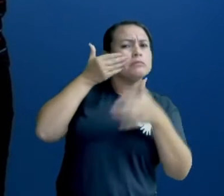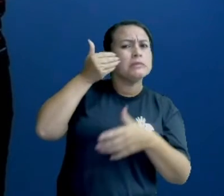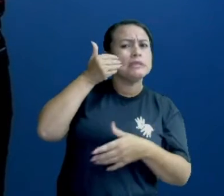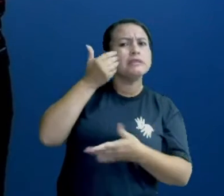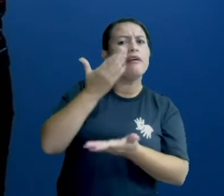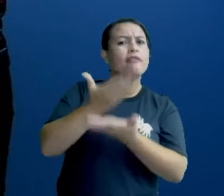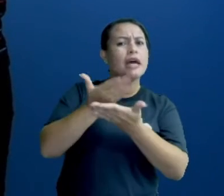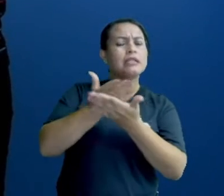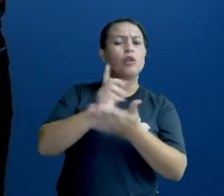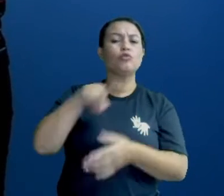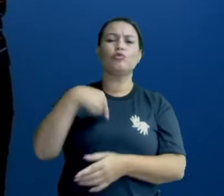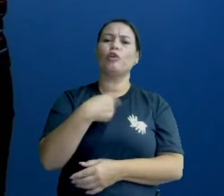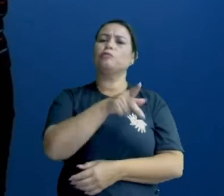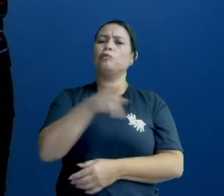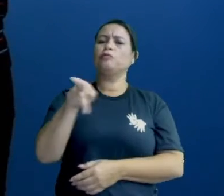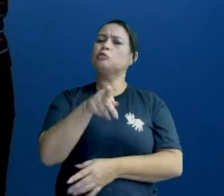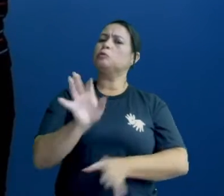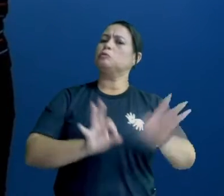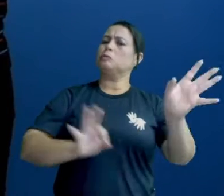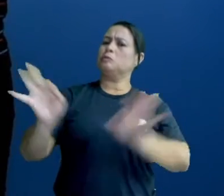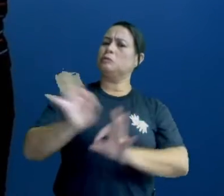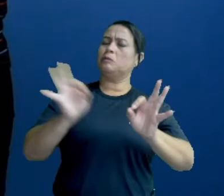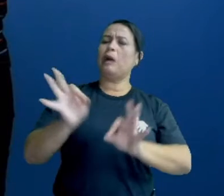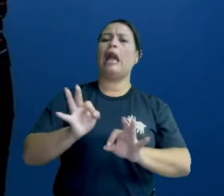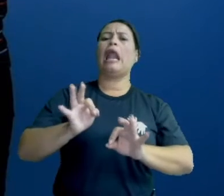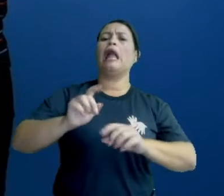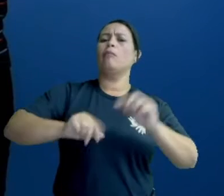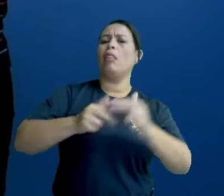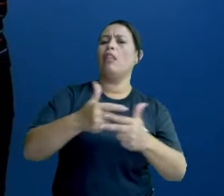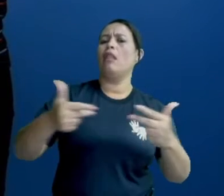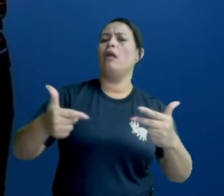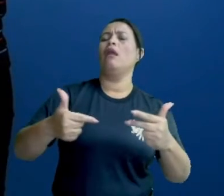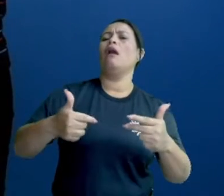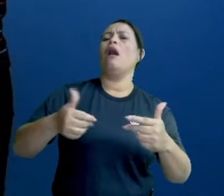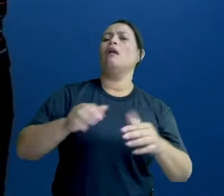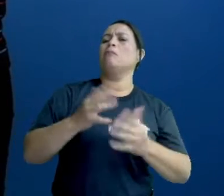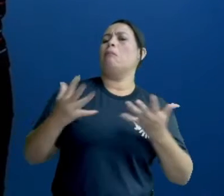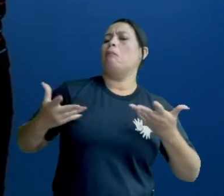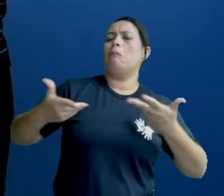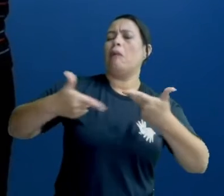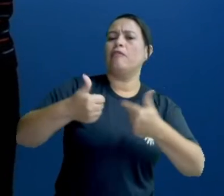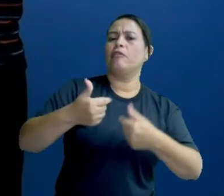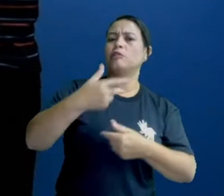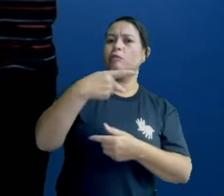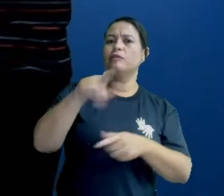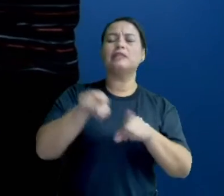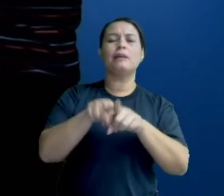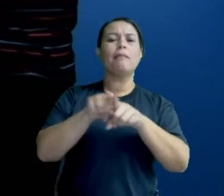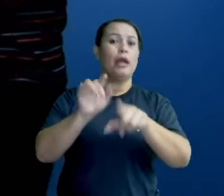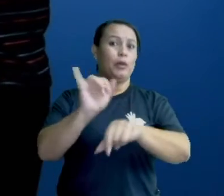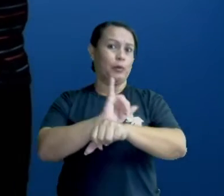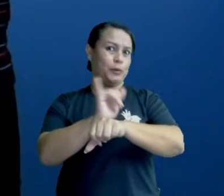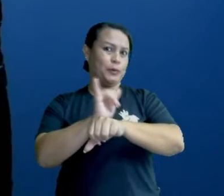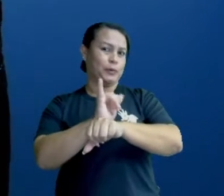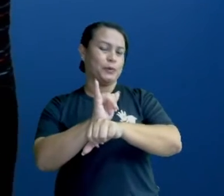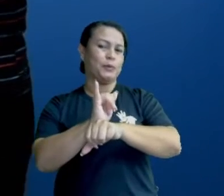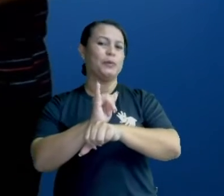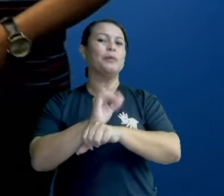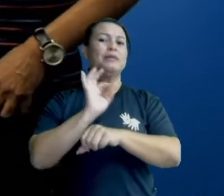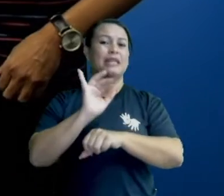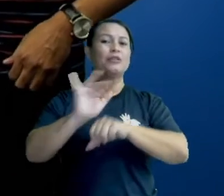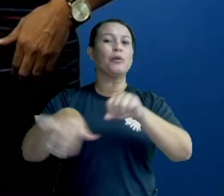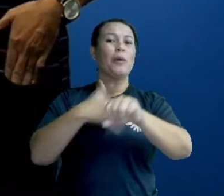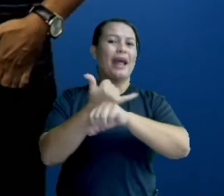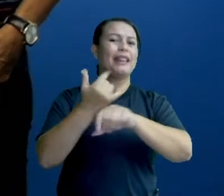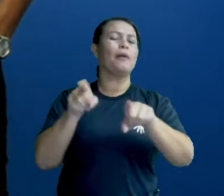professores aí, todos muito bem preparados, fazendo materiais aí maravilhosos para vocês. E acompanhe lá no canal, no YouTube também, né, onde a gente está